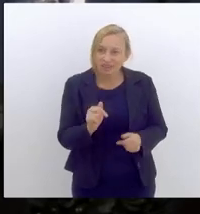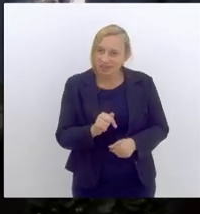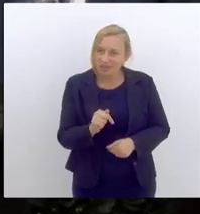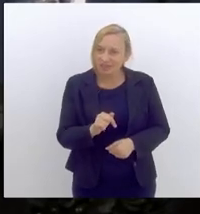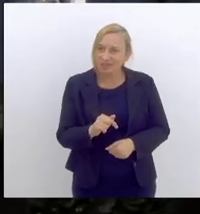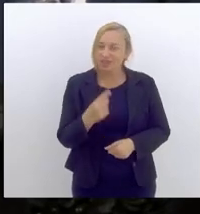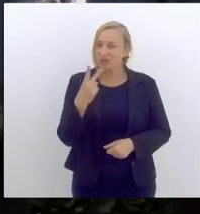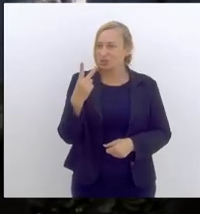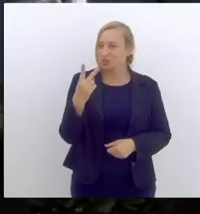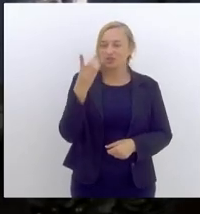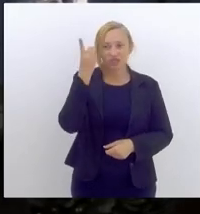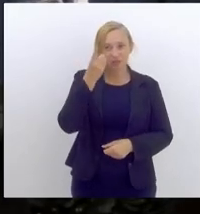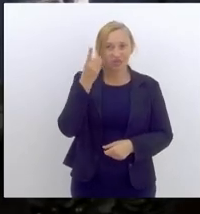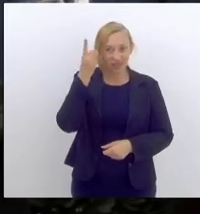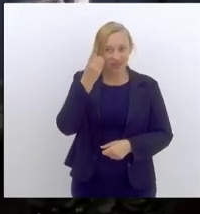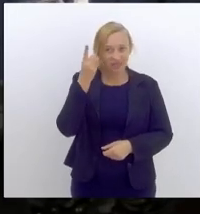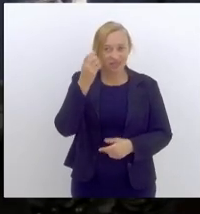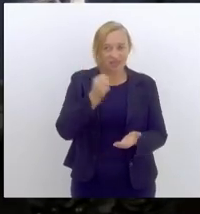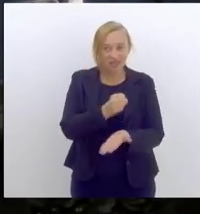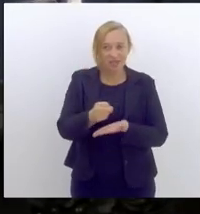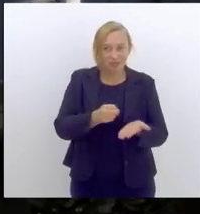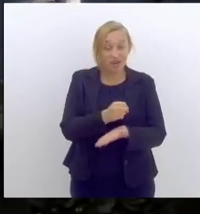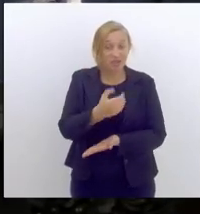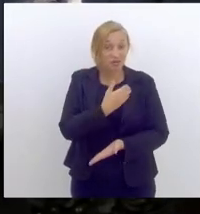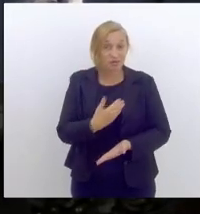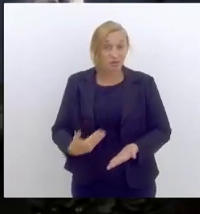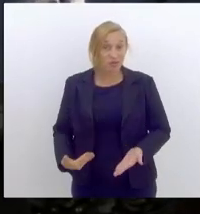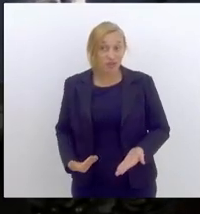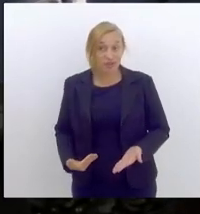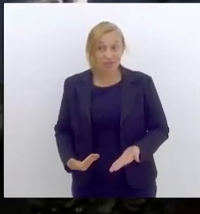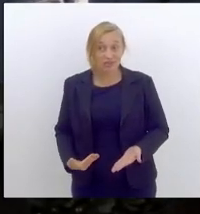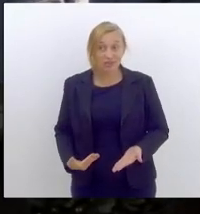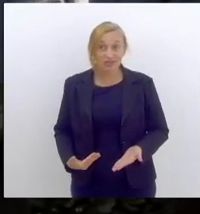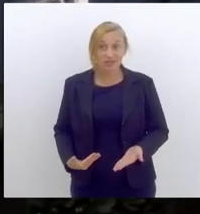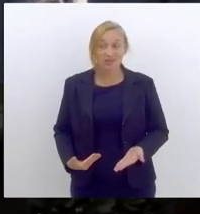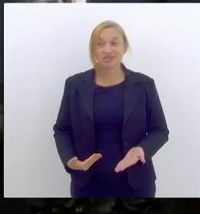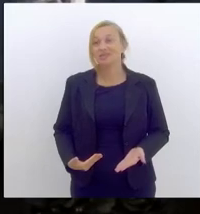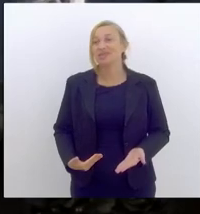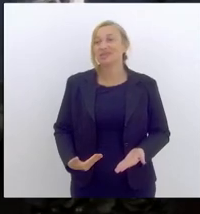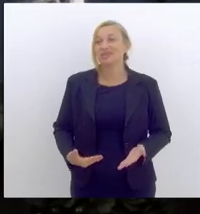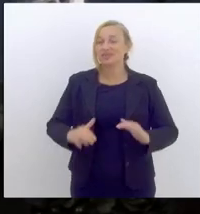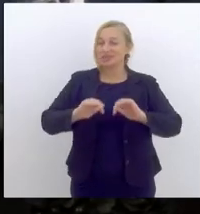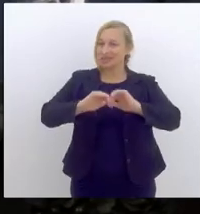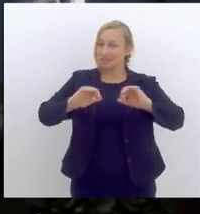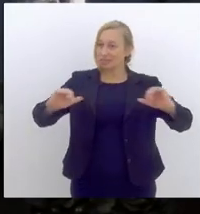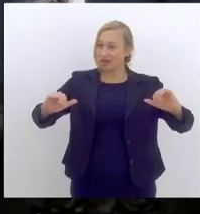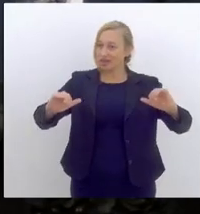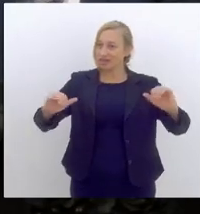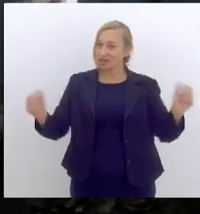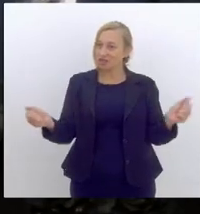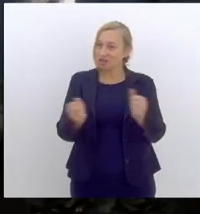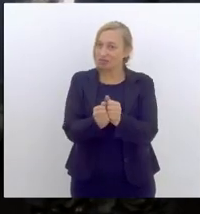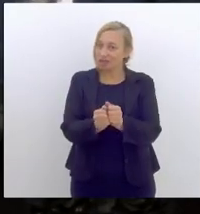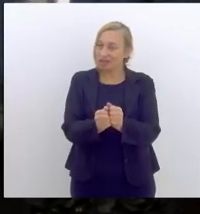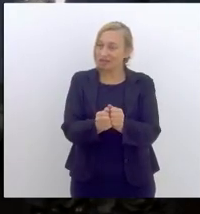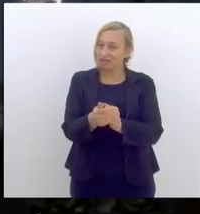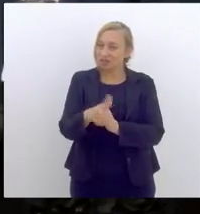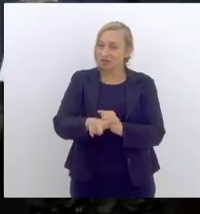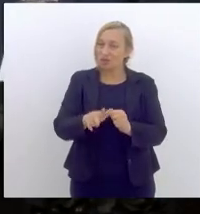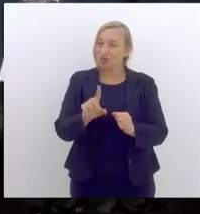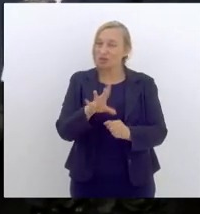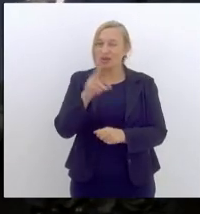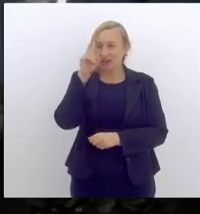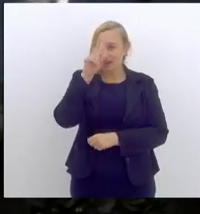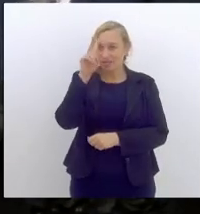dois deputados da base governista que se separaram e se juntaram. Só lembrar que